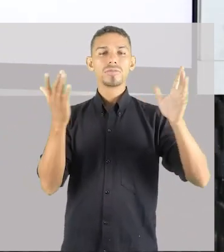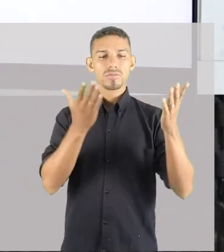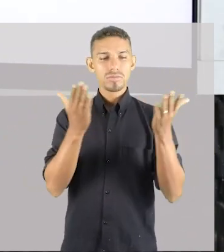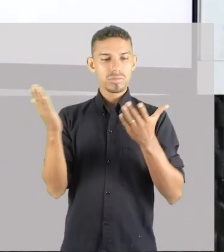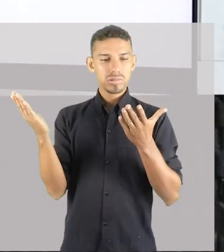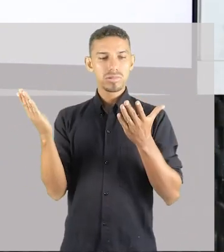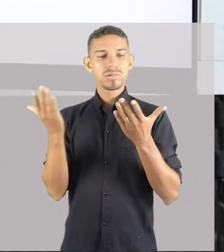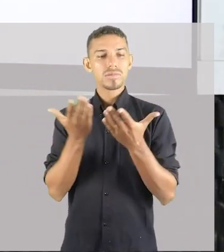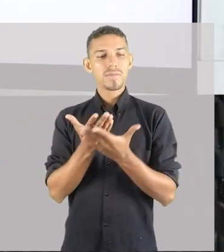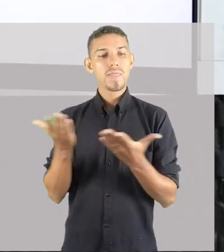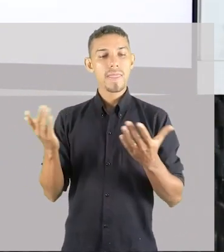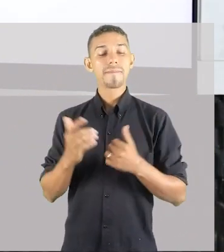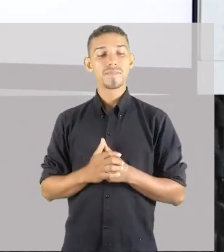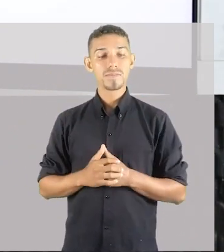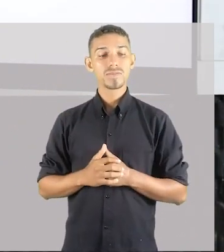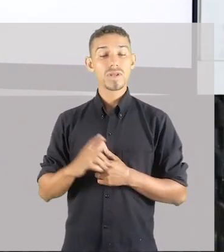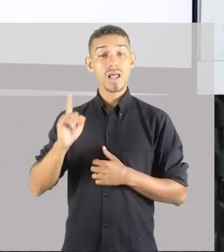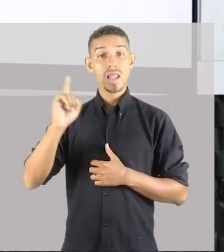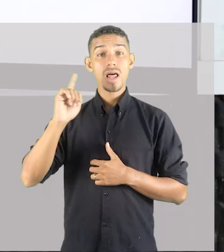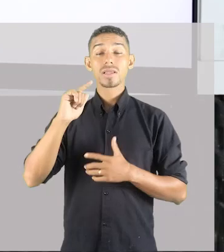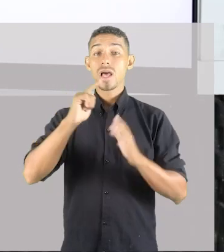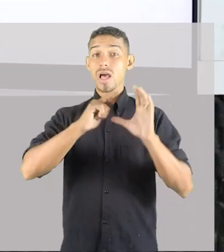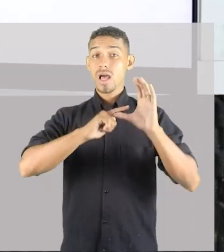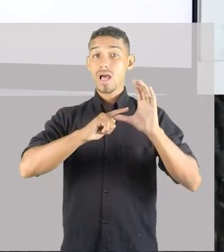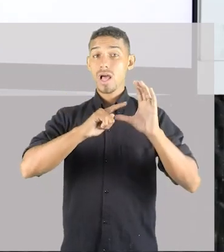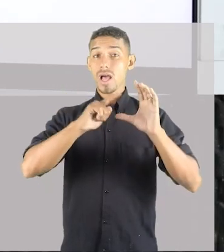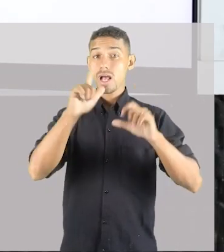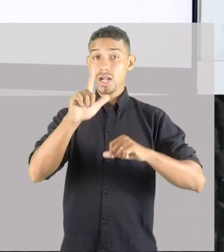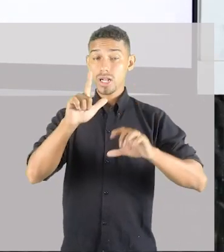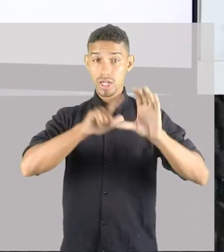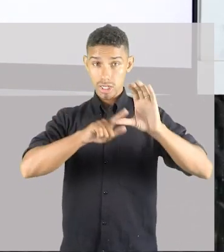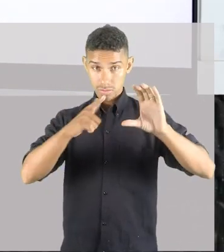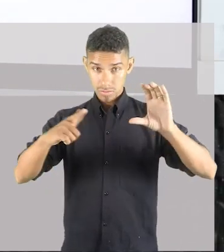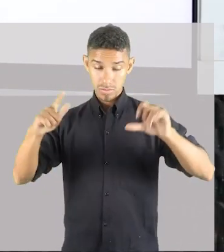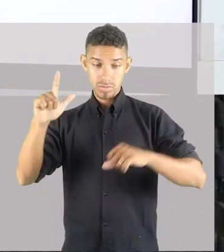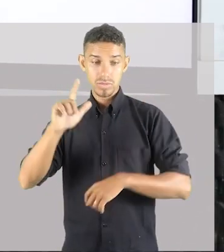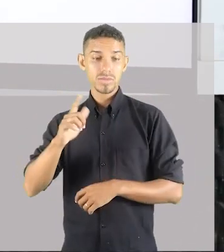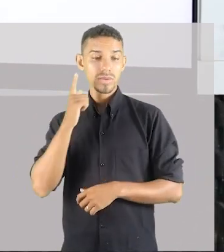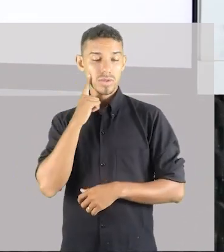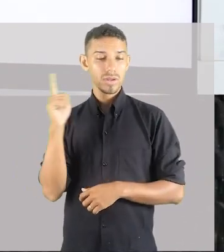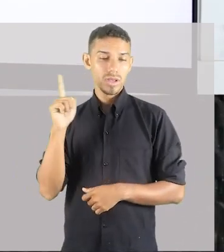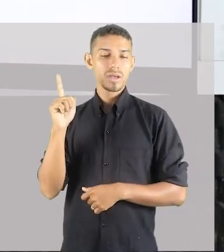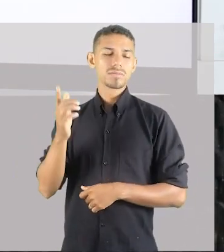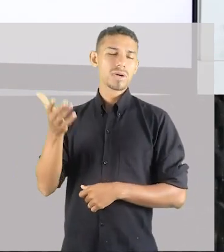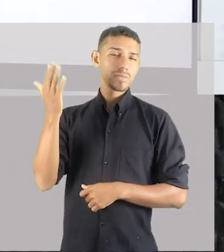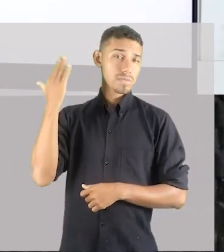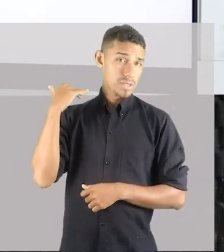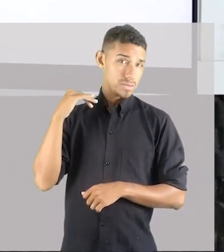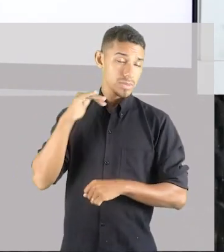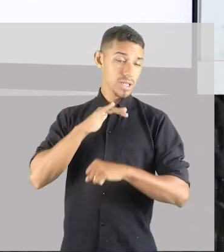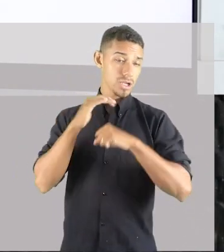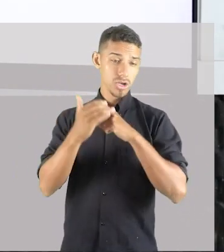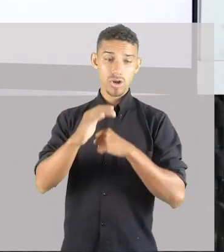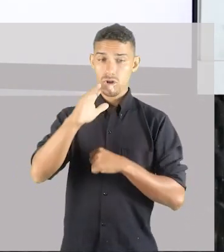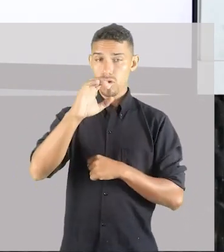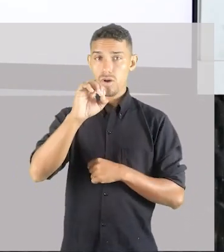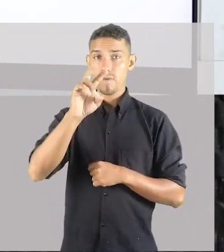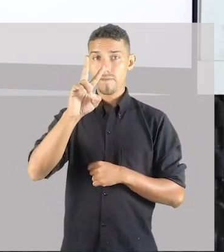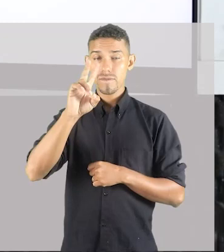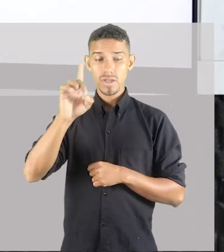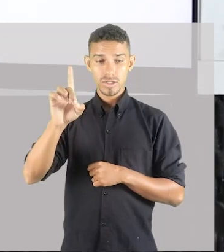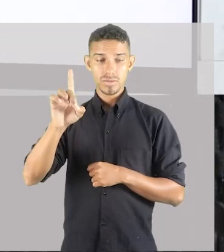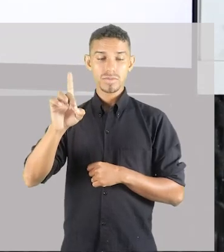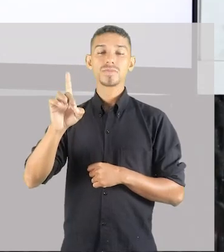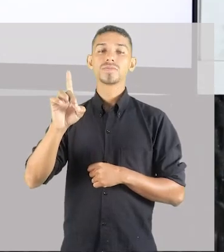explicou isso que foi ali na litorania hoje tem um outro painel mas eu gosto muito desse porque foi na época da covid a arte urbana inicialmente ela é